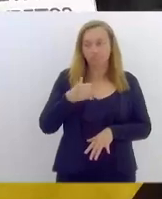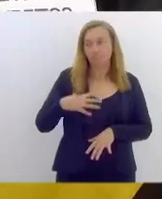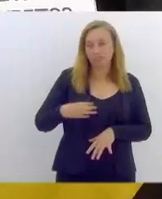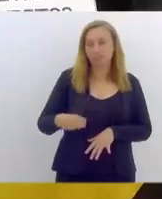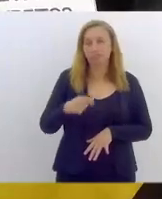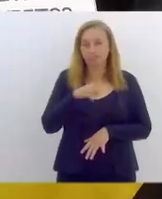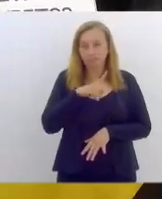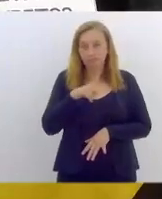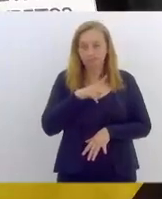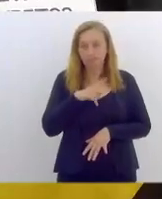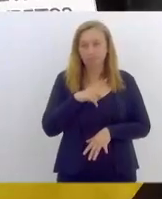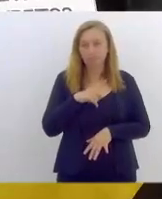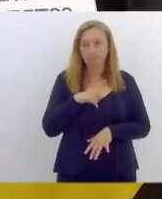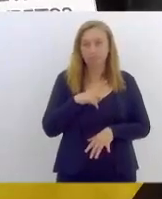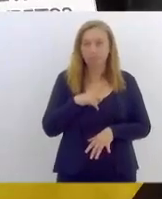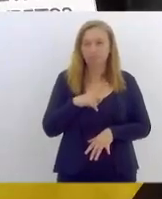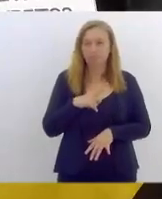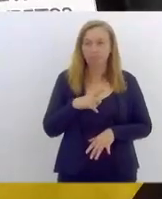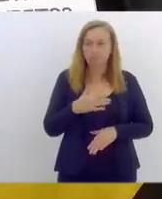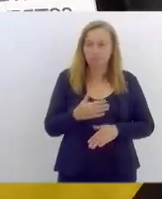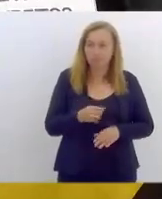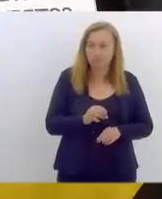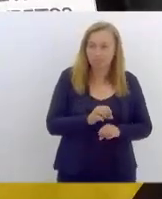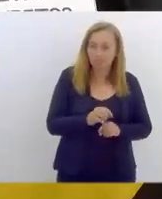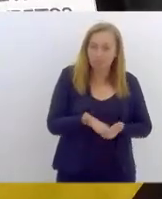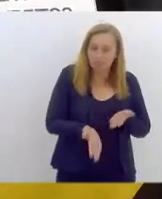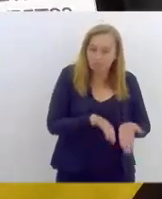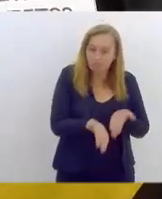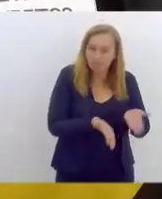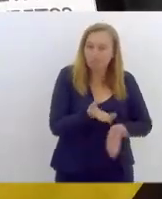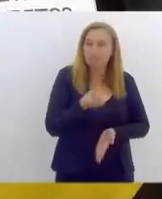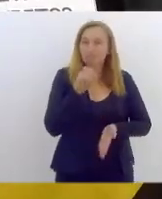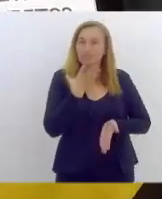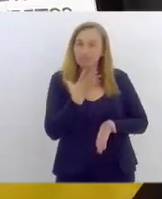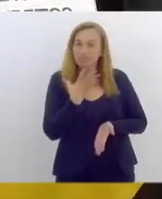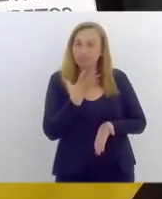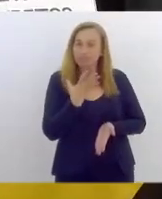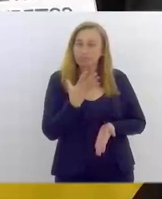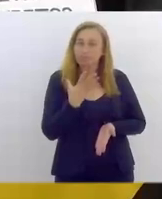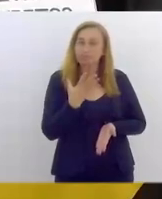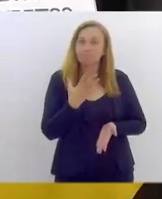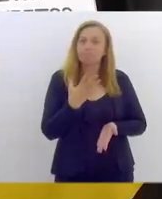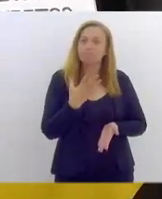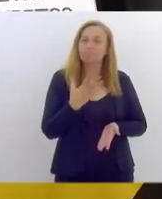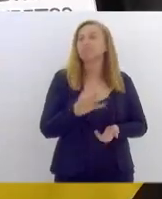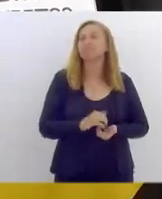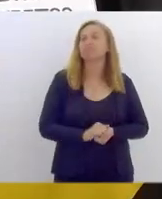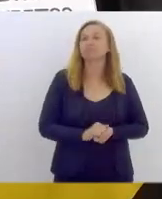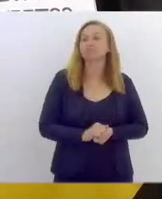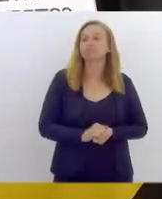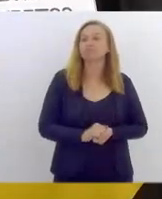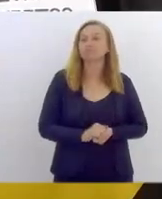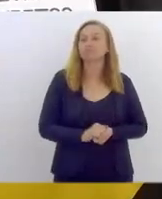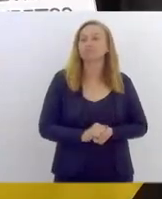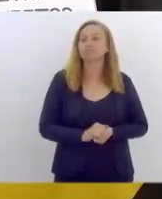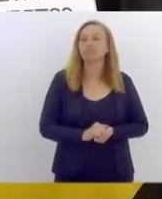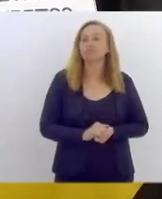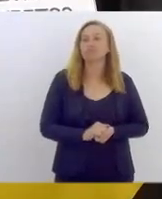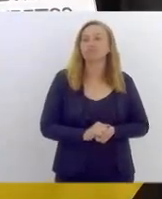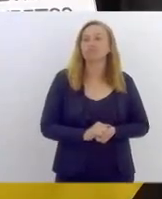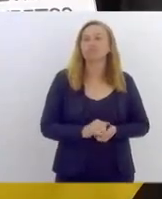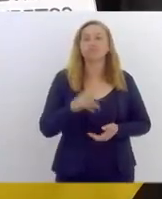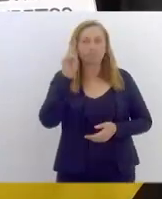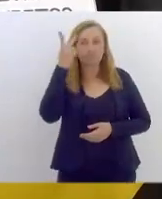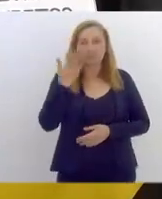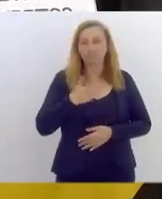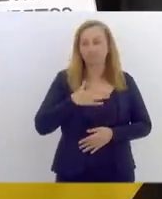pessoas saibam, Marielle, eu pari muito bem, e acho que é para o mundo, ultrapassa hoje, né? Transcende hoje o Brasil a história da